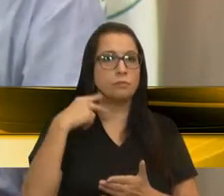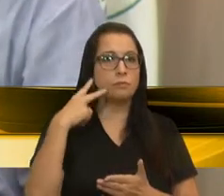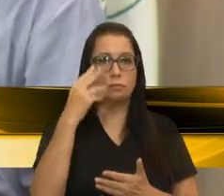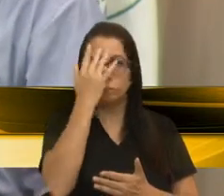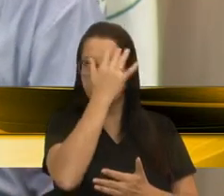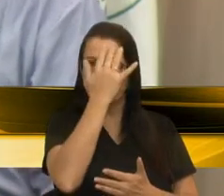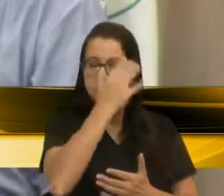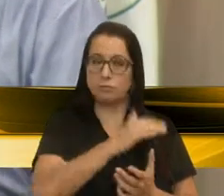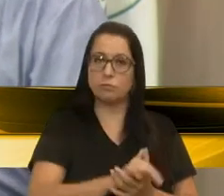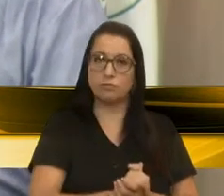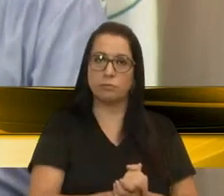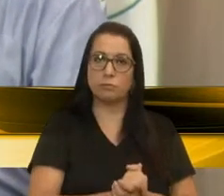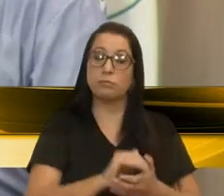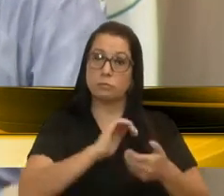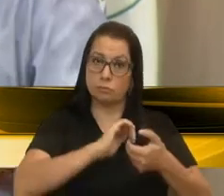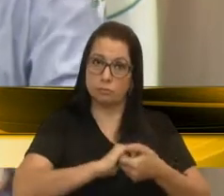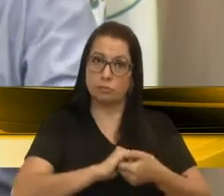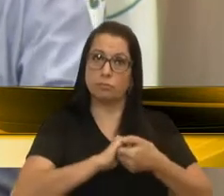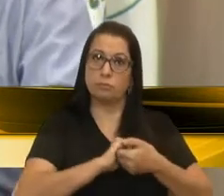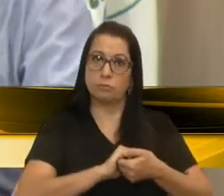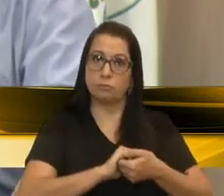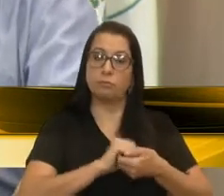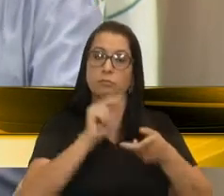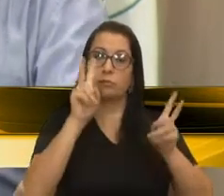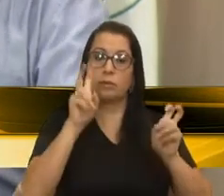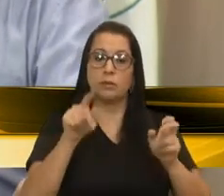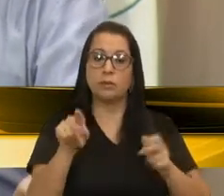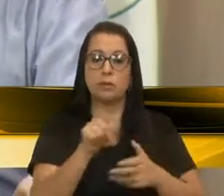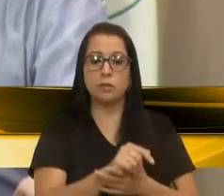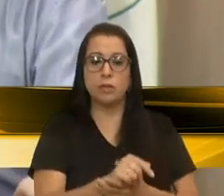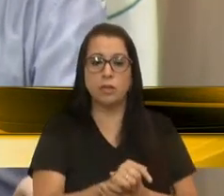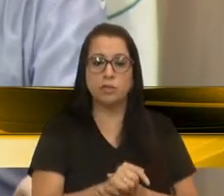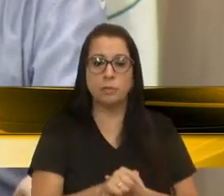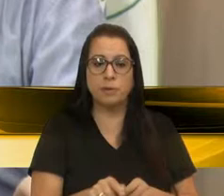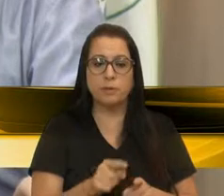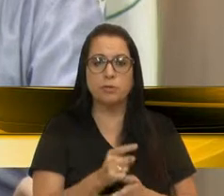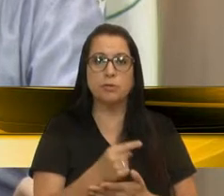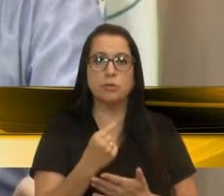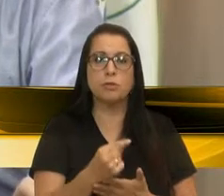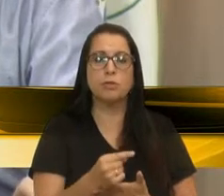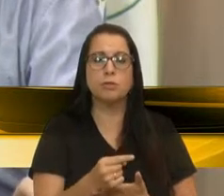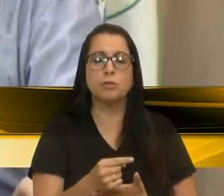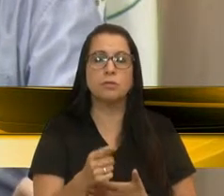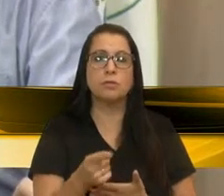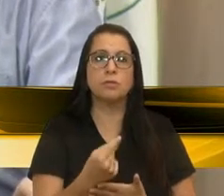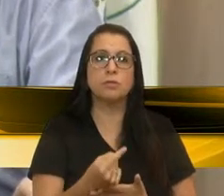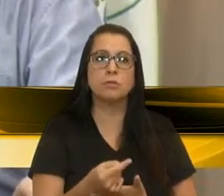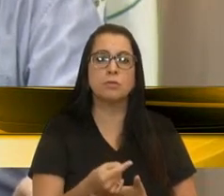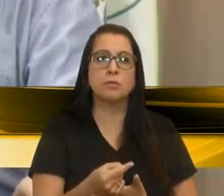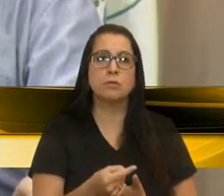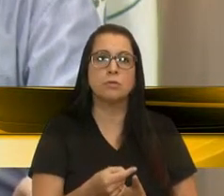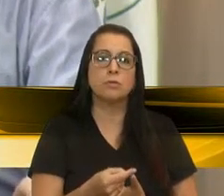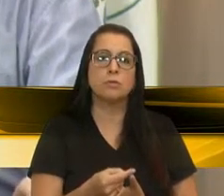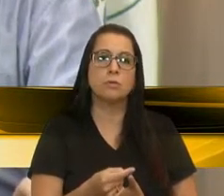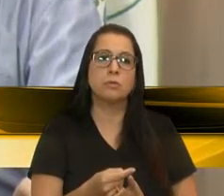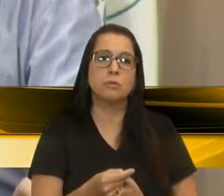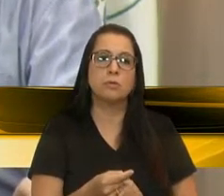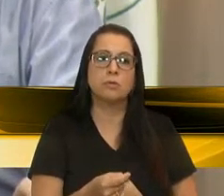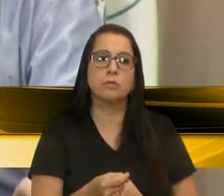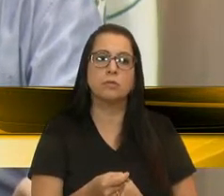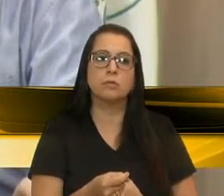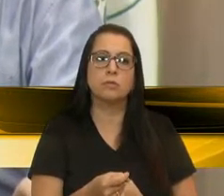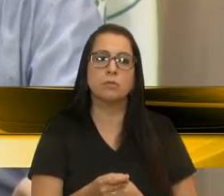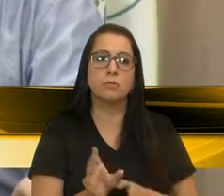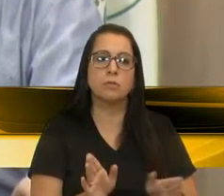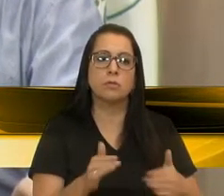Diló, lhe cumprimento por abordar aqui um tema que para mim é muito caro, como essa questão dos